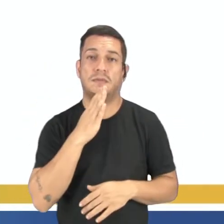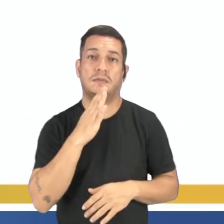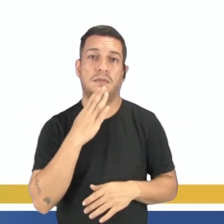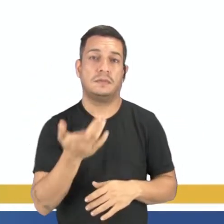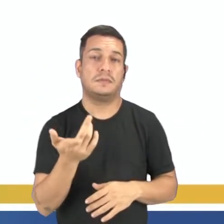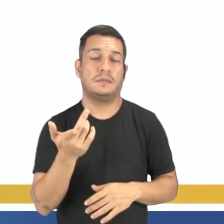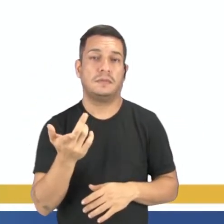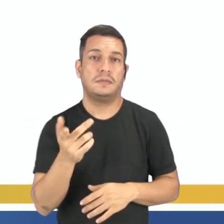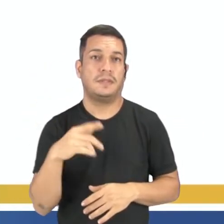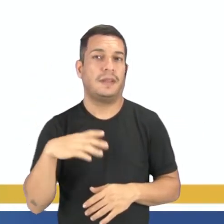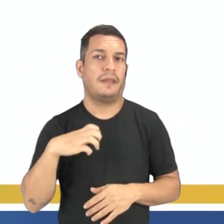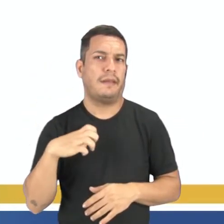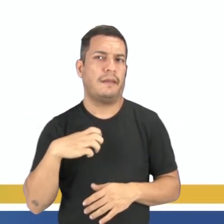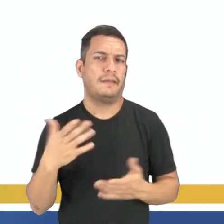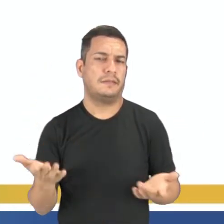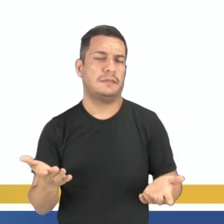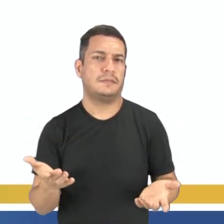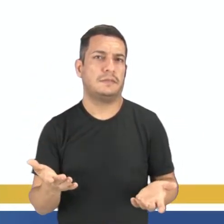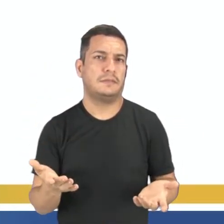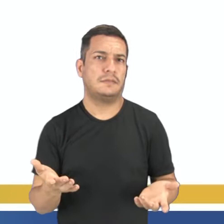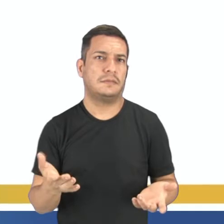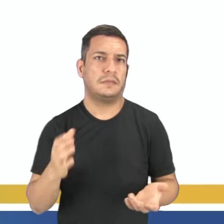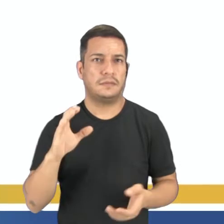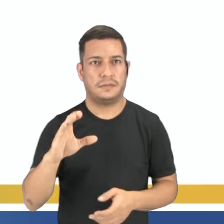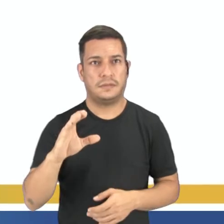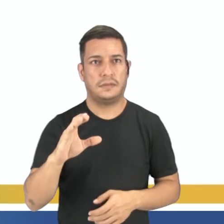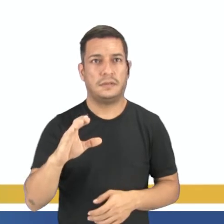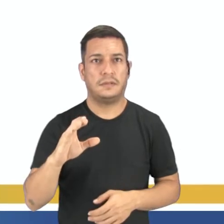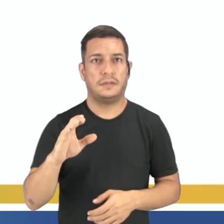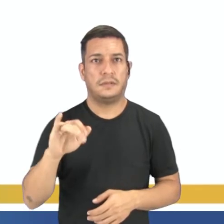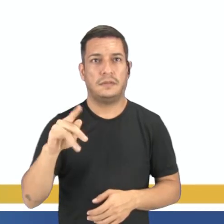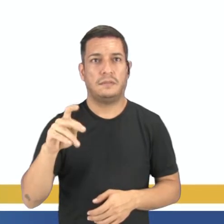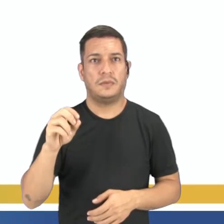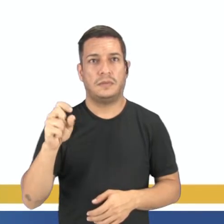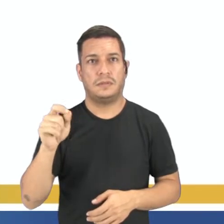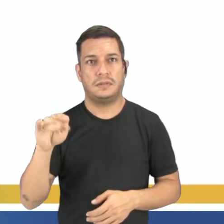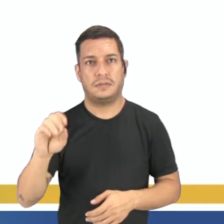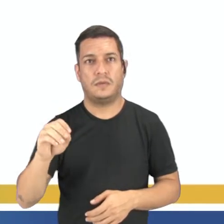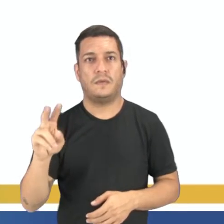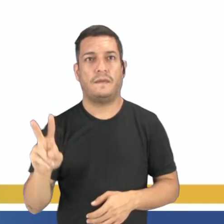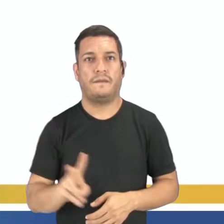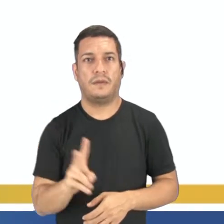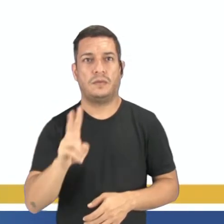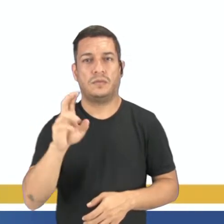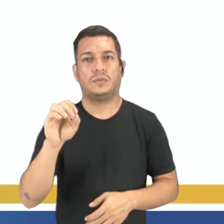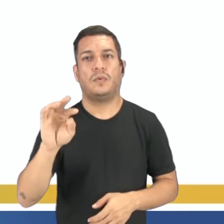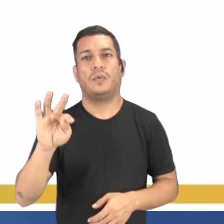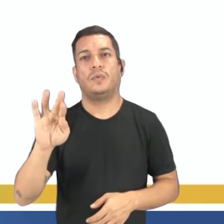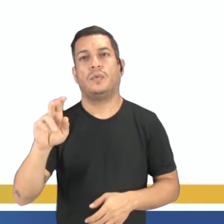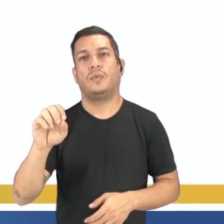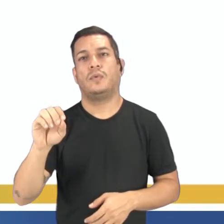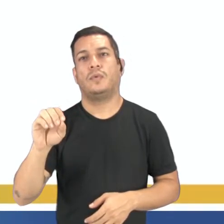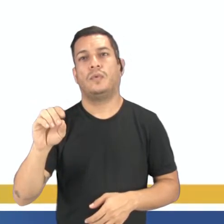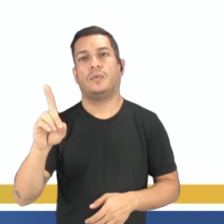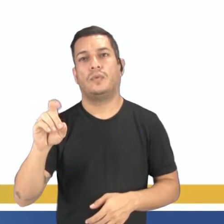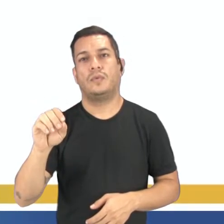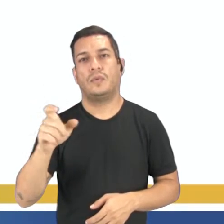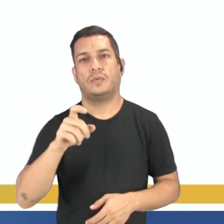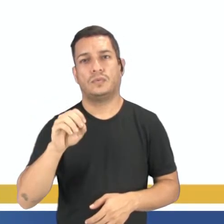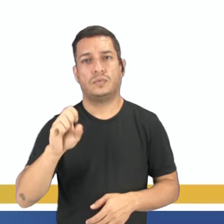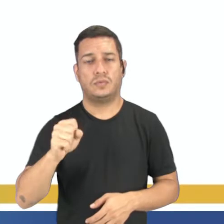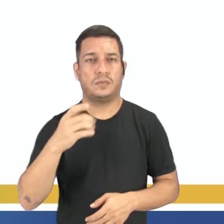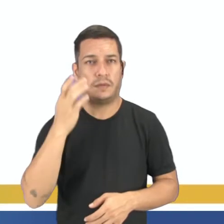falando necessariamente de ética, a ser imposição de... Gente, é ridículo, imposição de valores, uma questão bem fácil do Enem